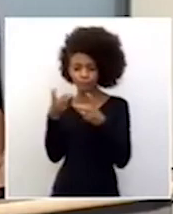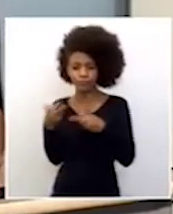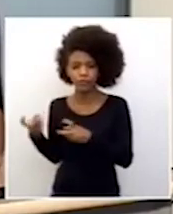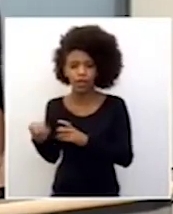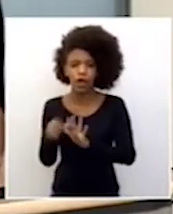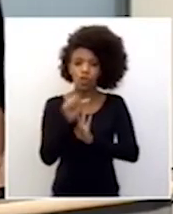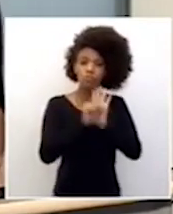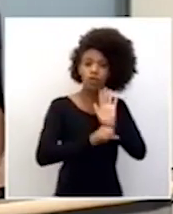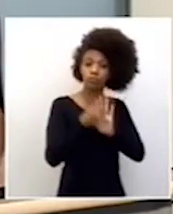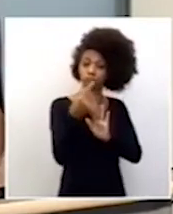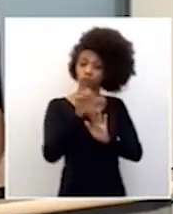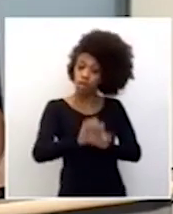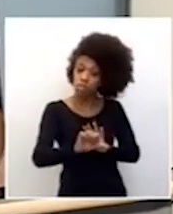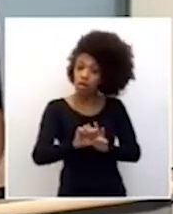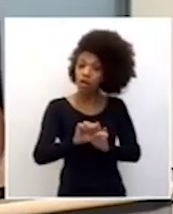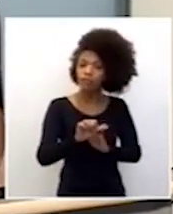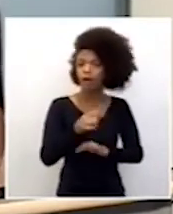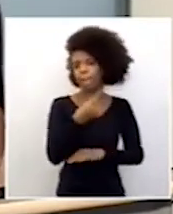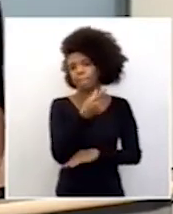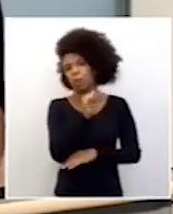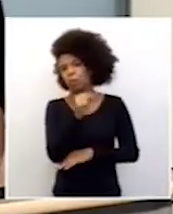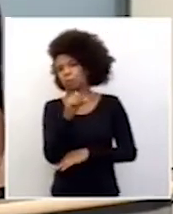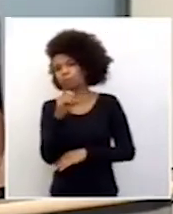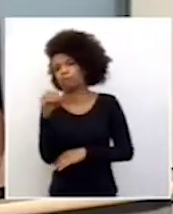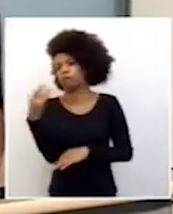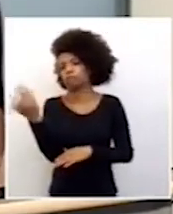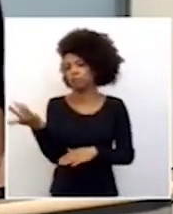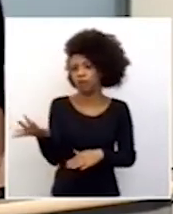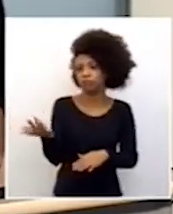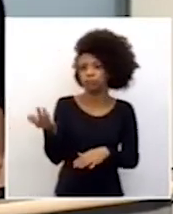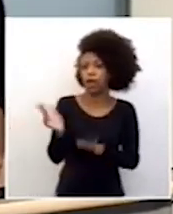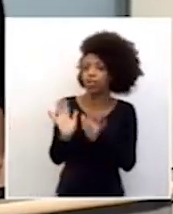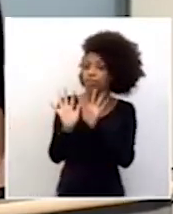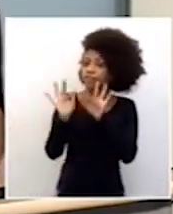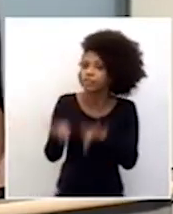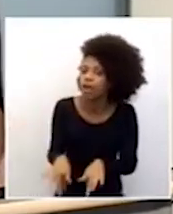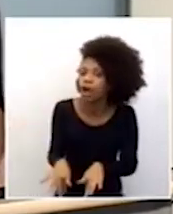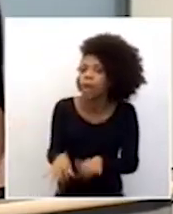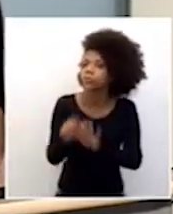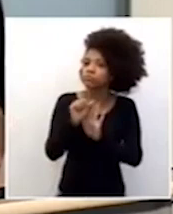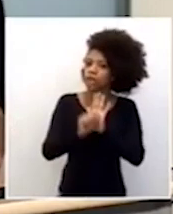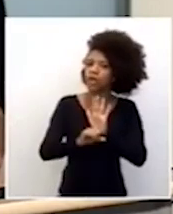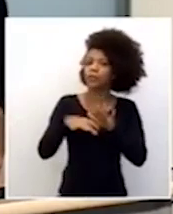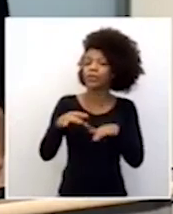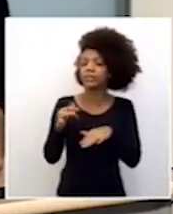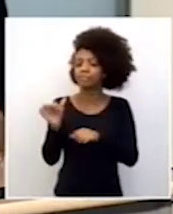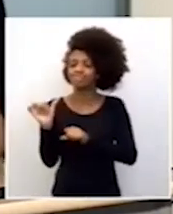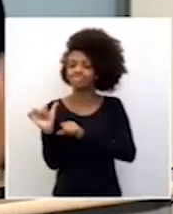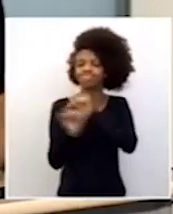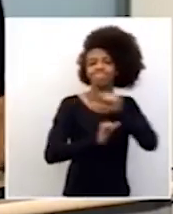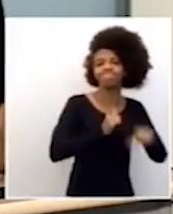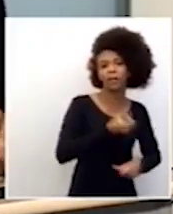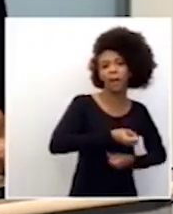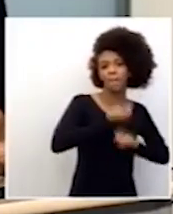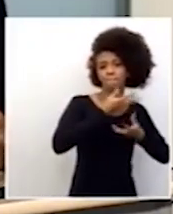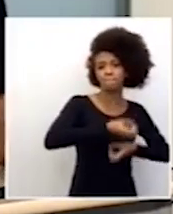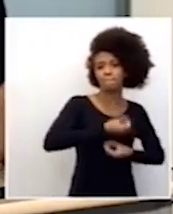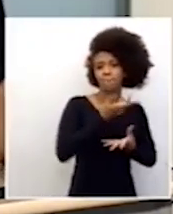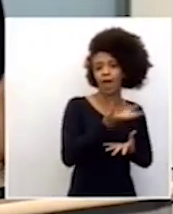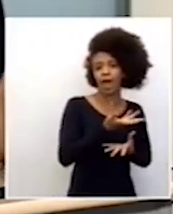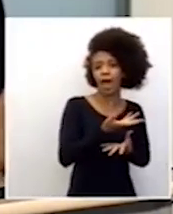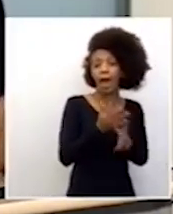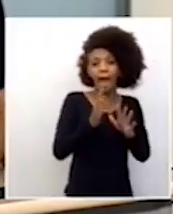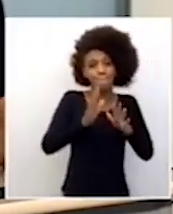século XIX, 1890, essa década final, e transformava em crônica. E o que é